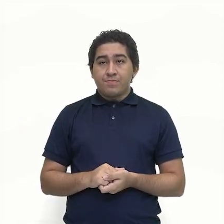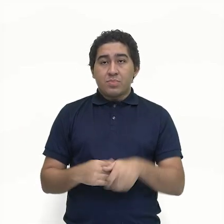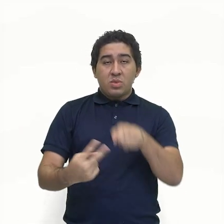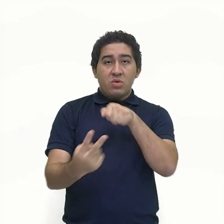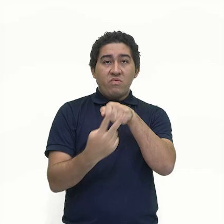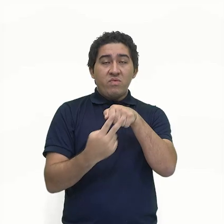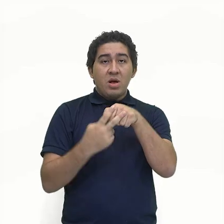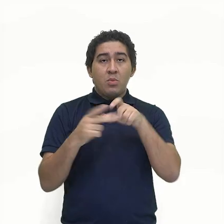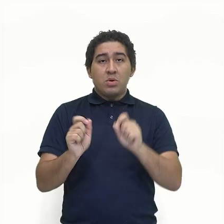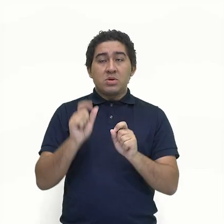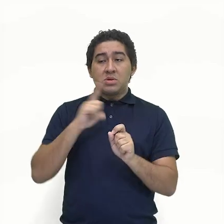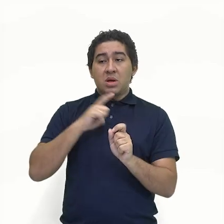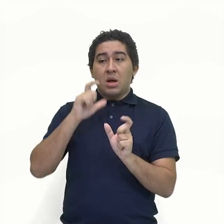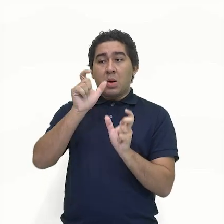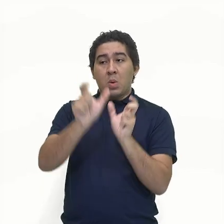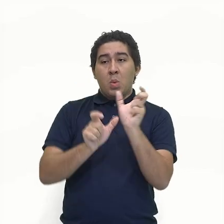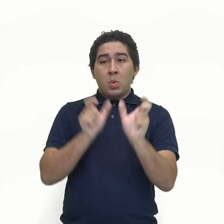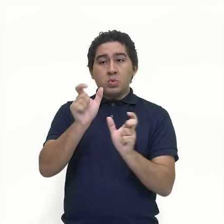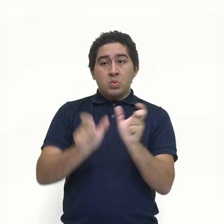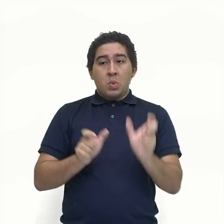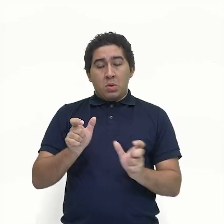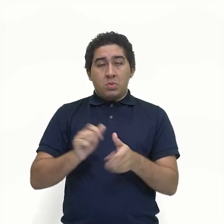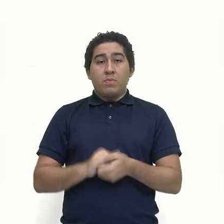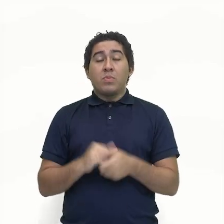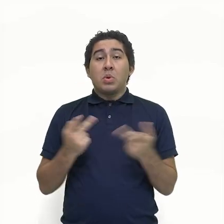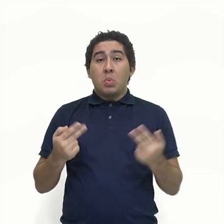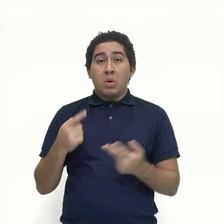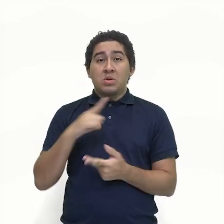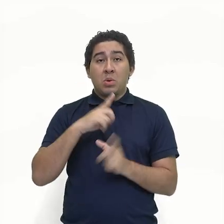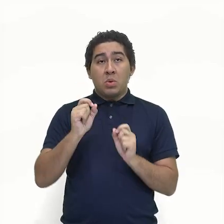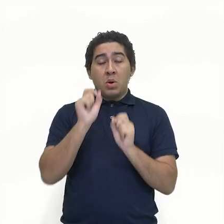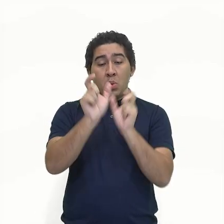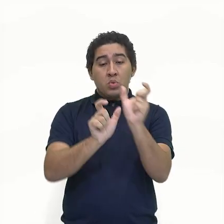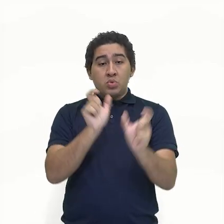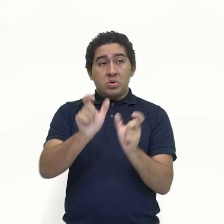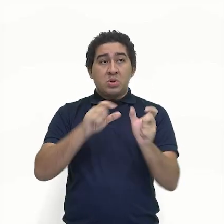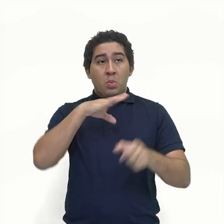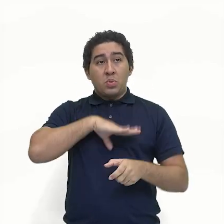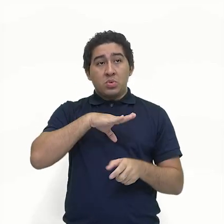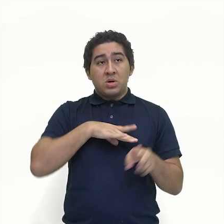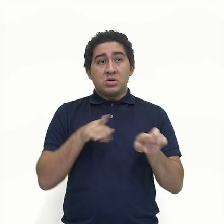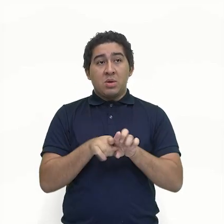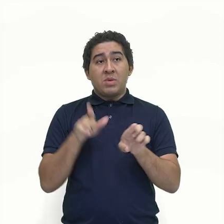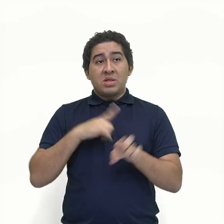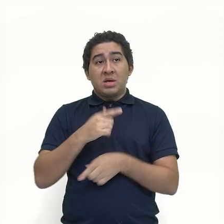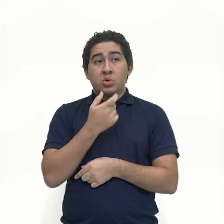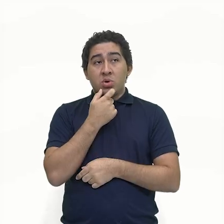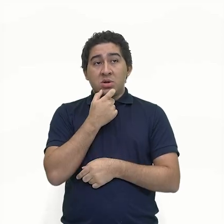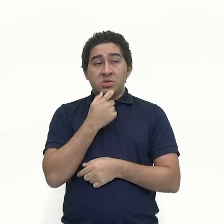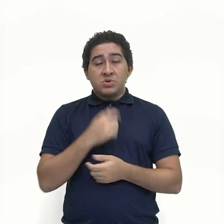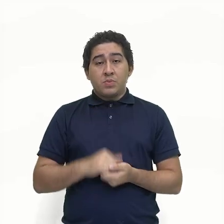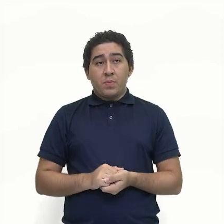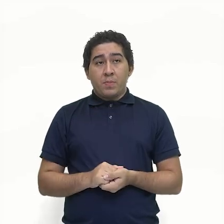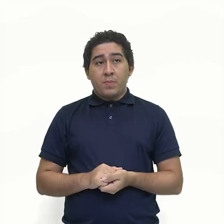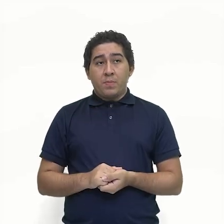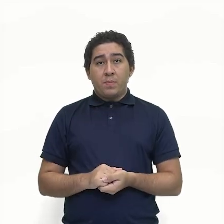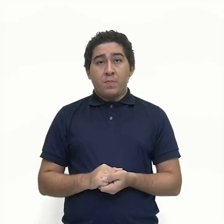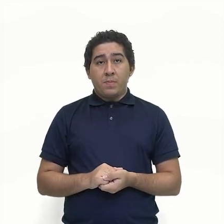está conjugado. Assim como nós temos as conjugações na língua portuguesa, nós temos na língua inglesa.